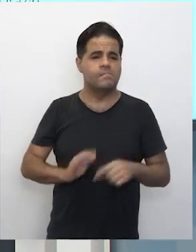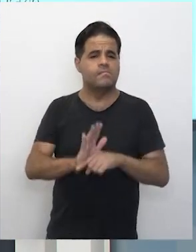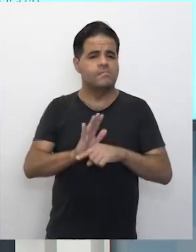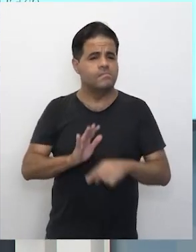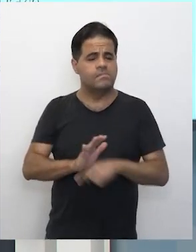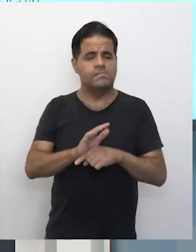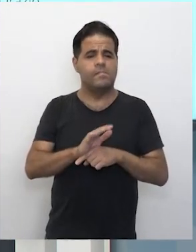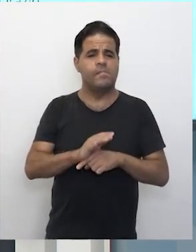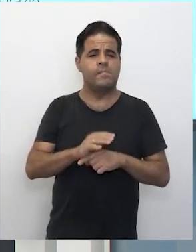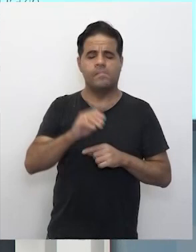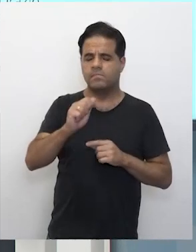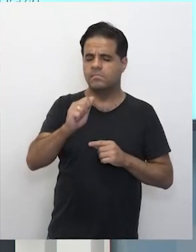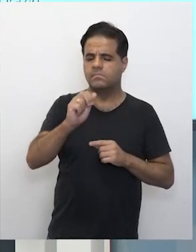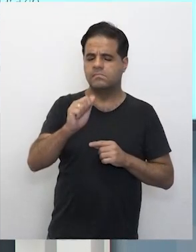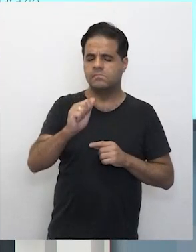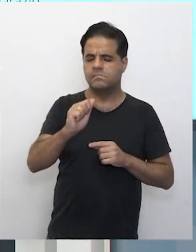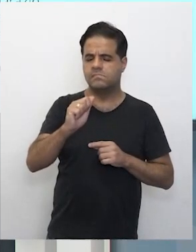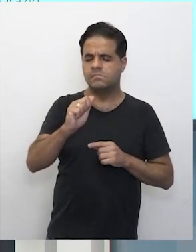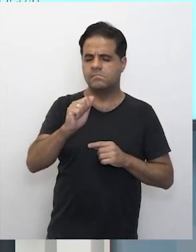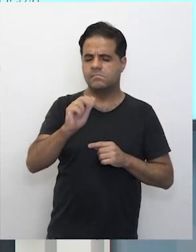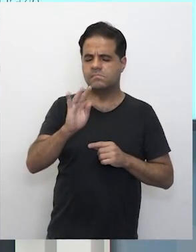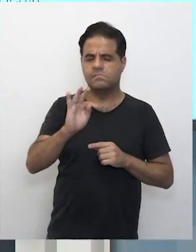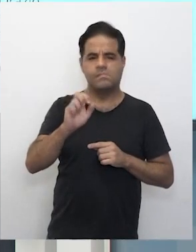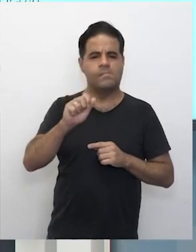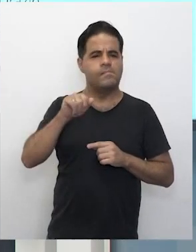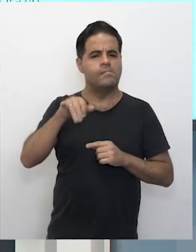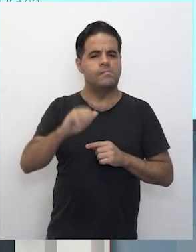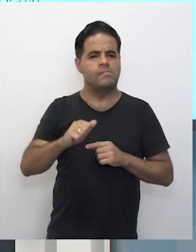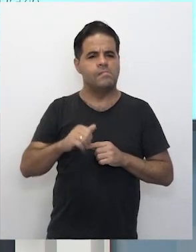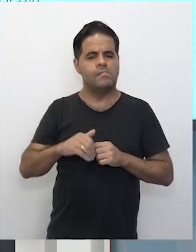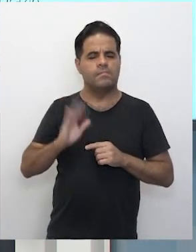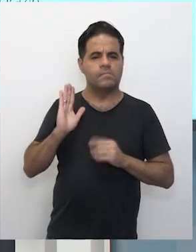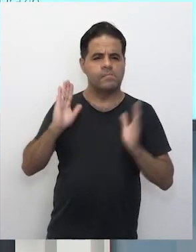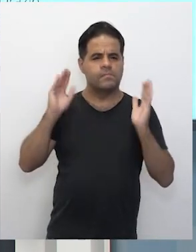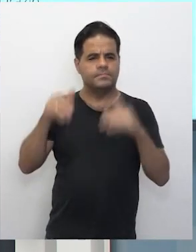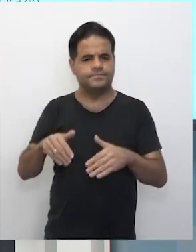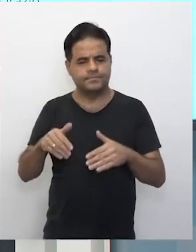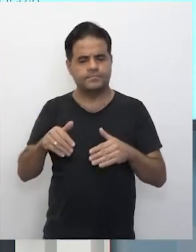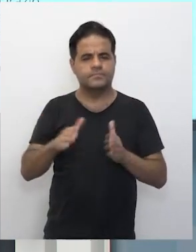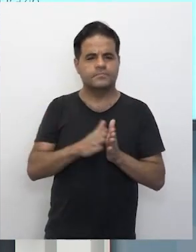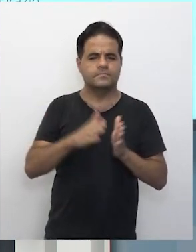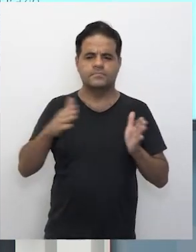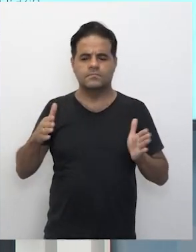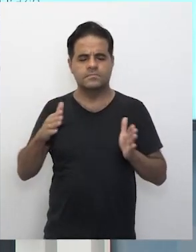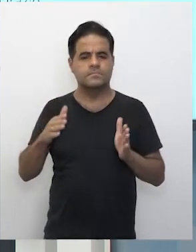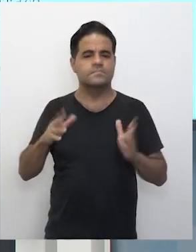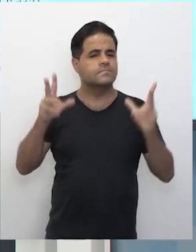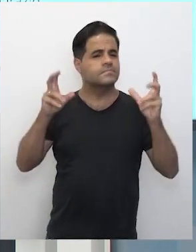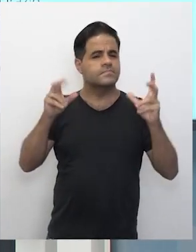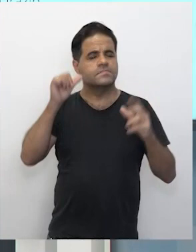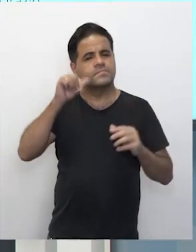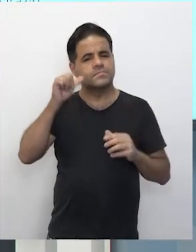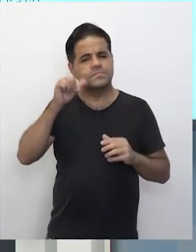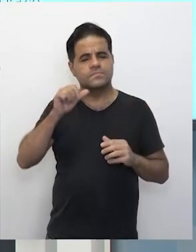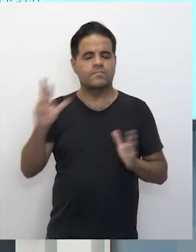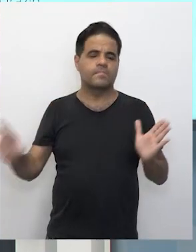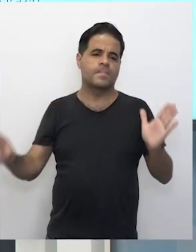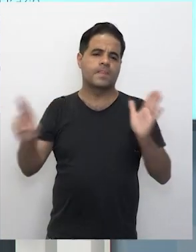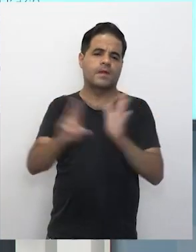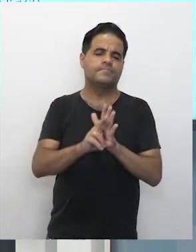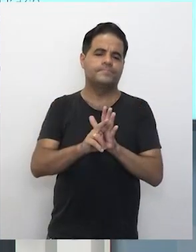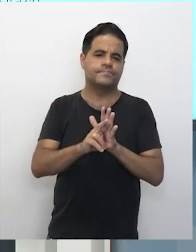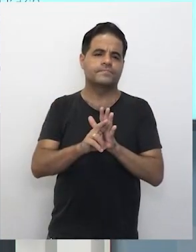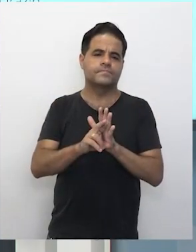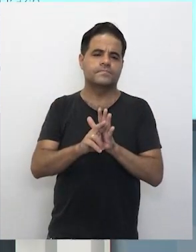contribuindo, né, para que a Artemísia tivesse um viés ainda mais voltado para a questão da mulher, a representação feminina